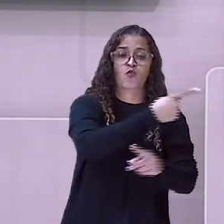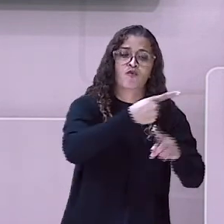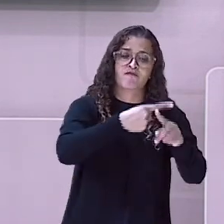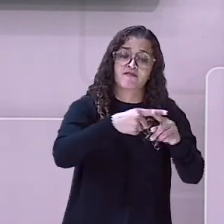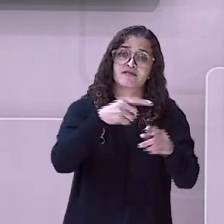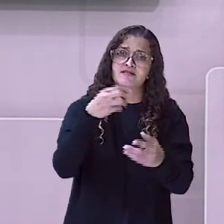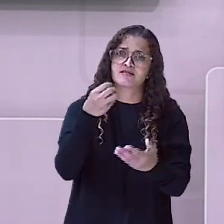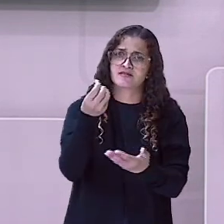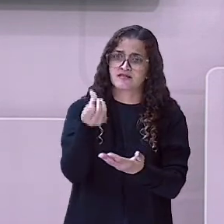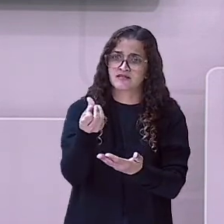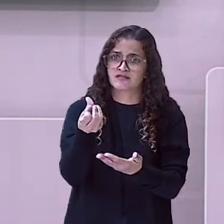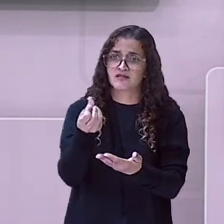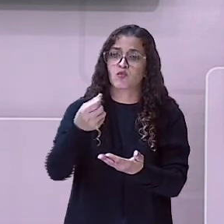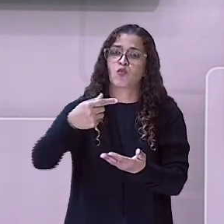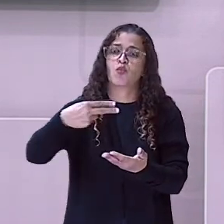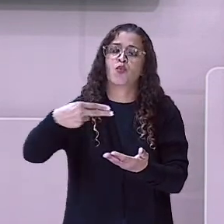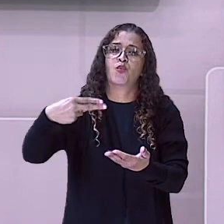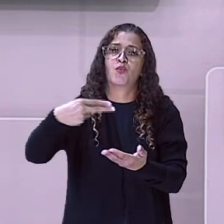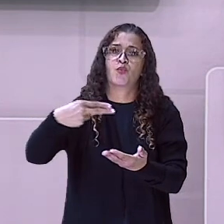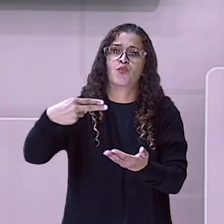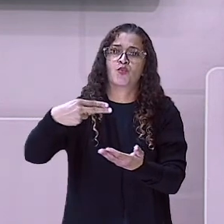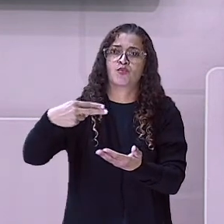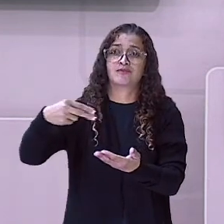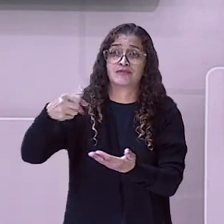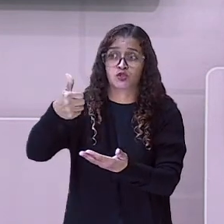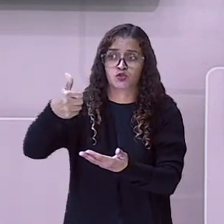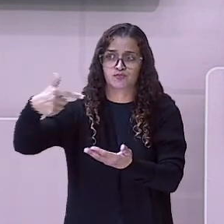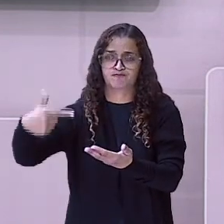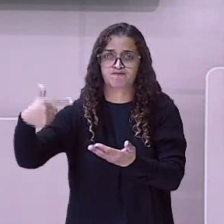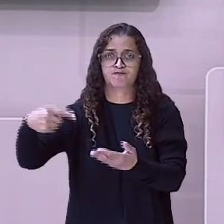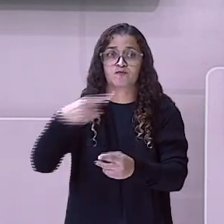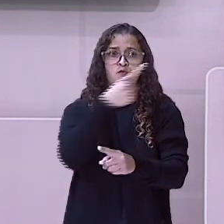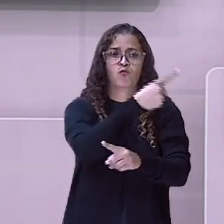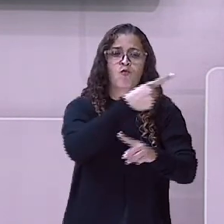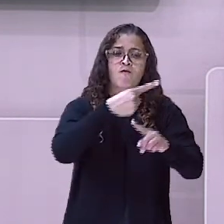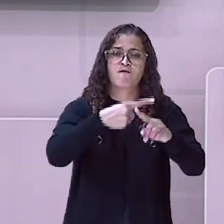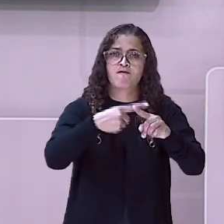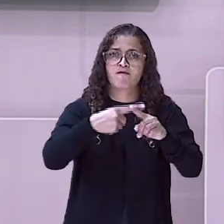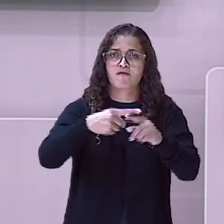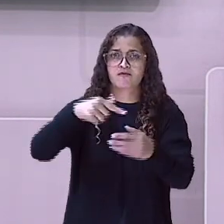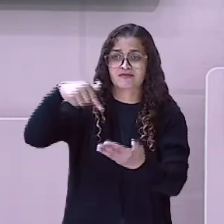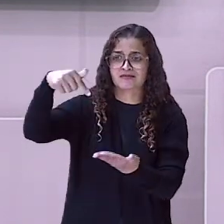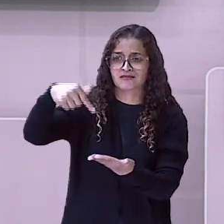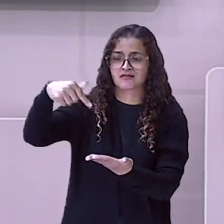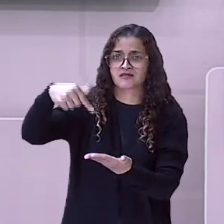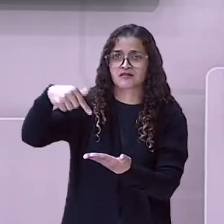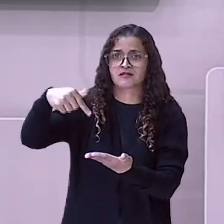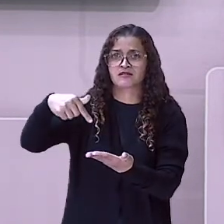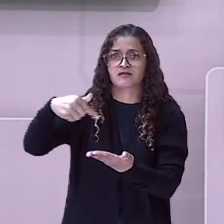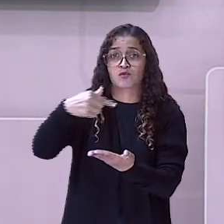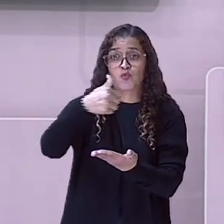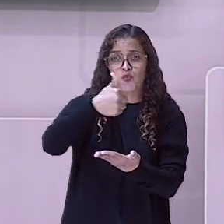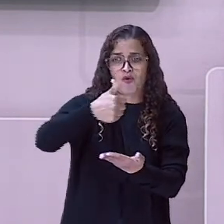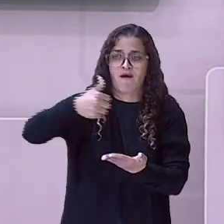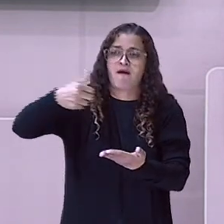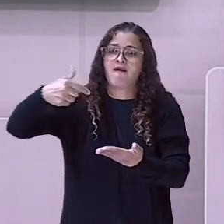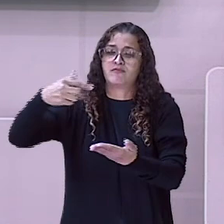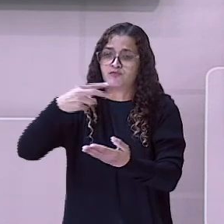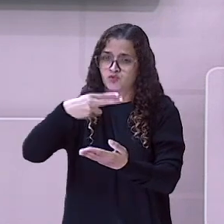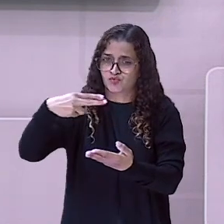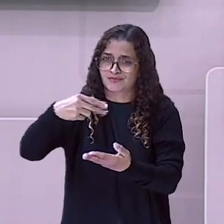10. 2 vezes o 6, 12. 2 vezes o 7,